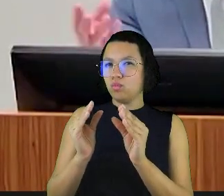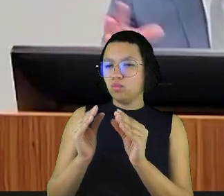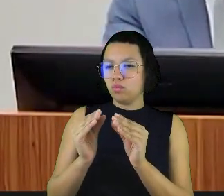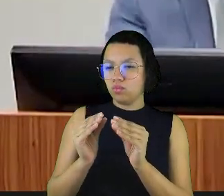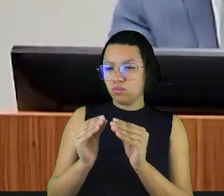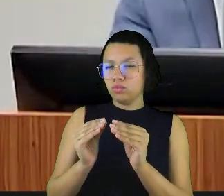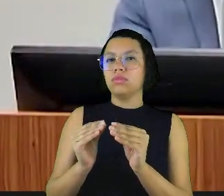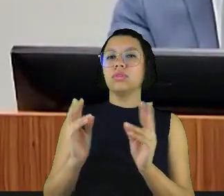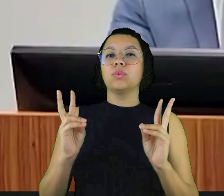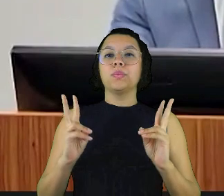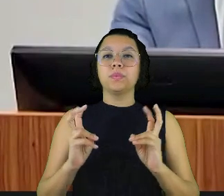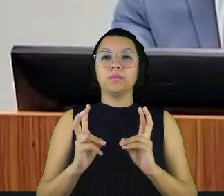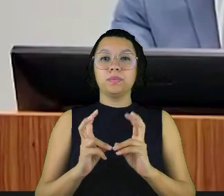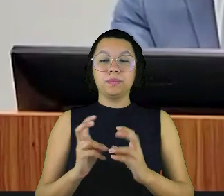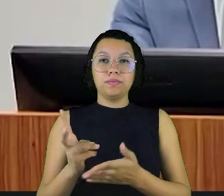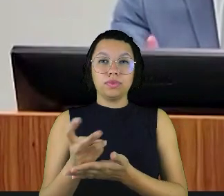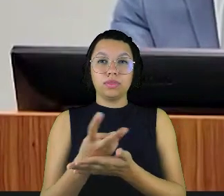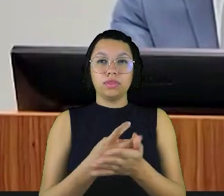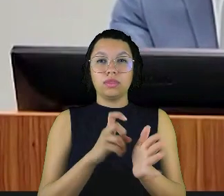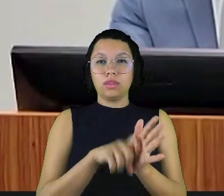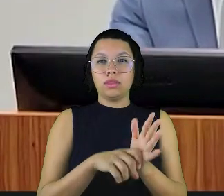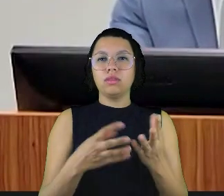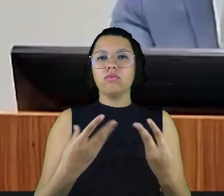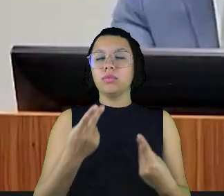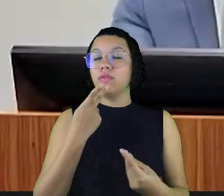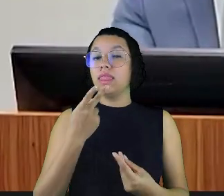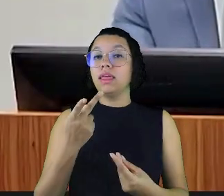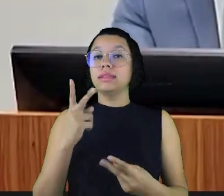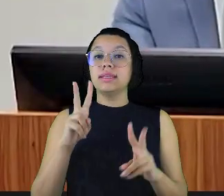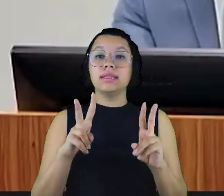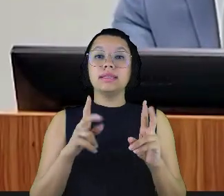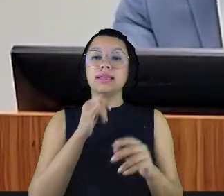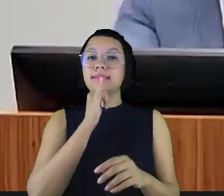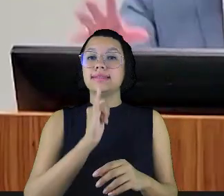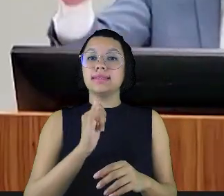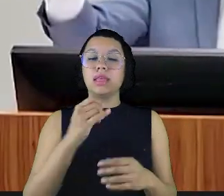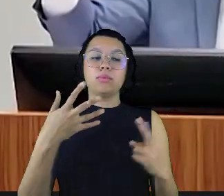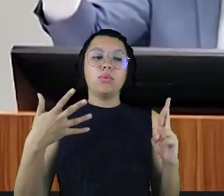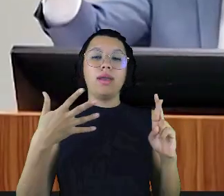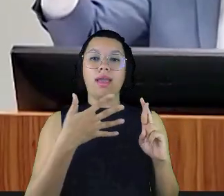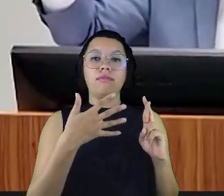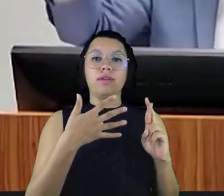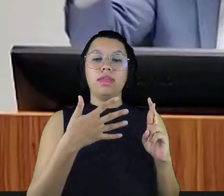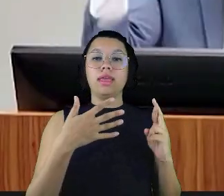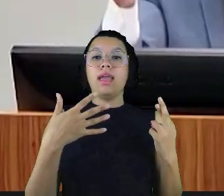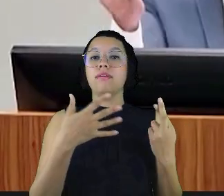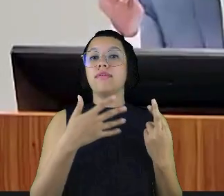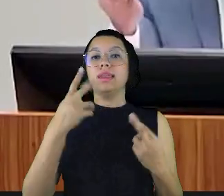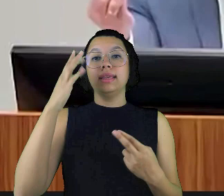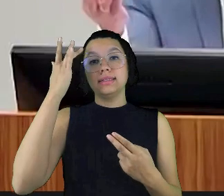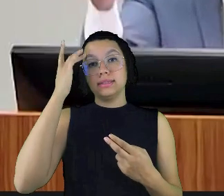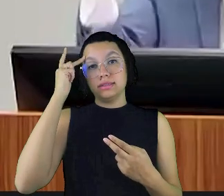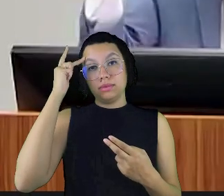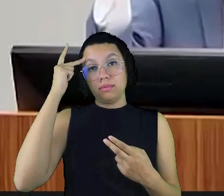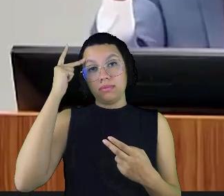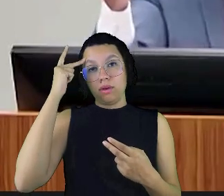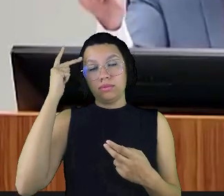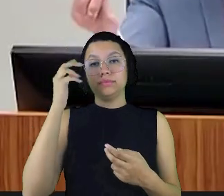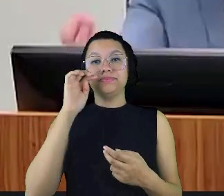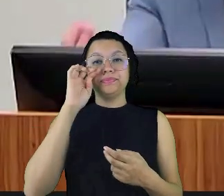tributário. Vamos pegar São Paulo como referência, capital. Né? A gente consegue enxergar